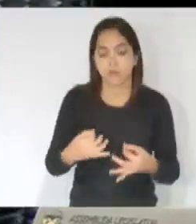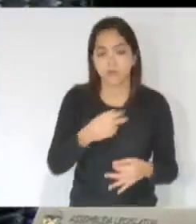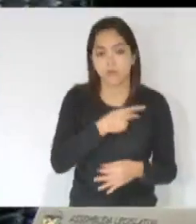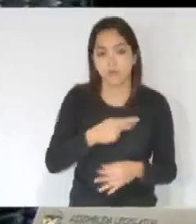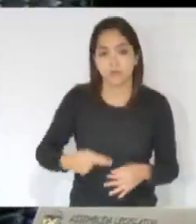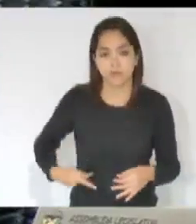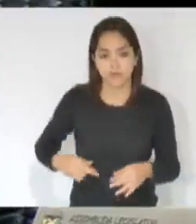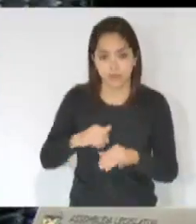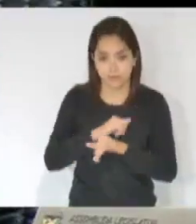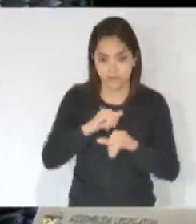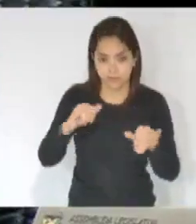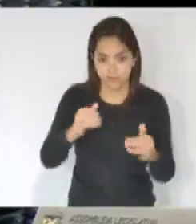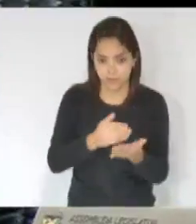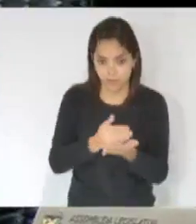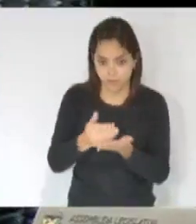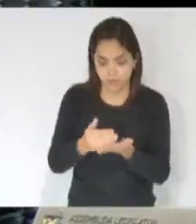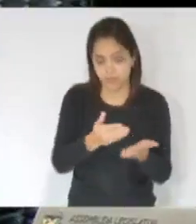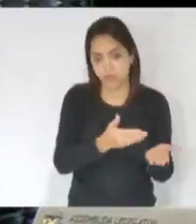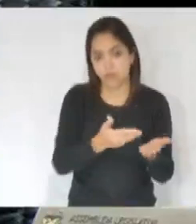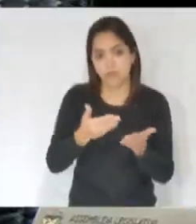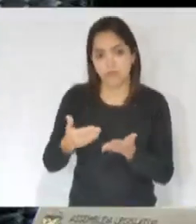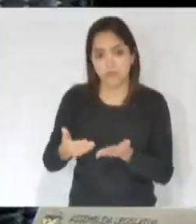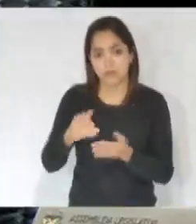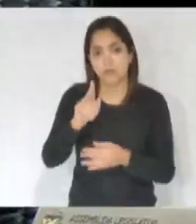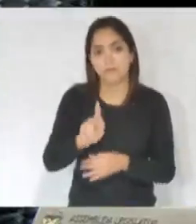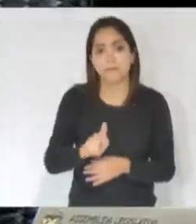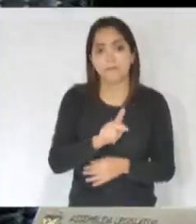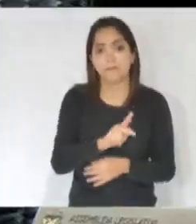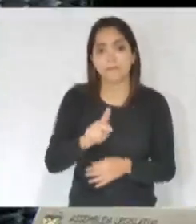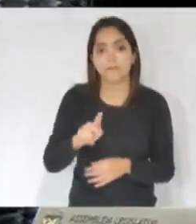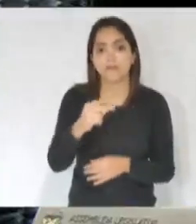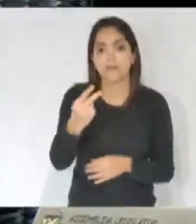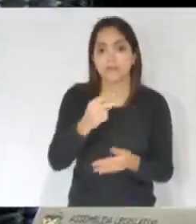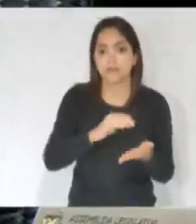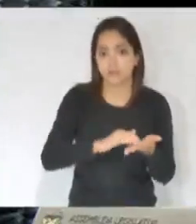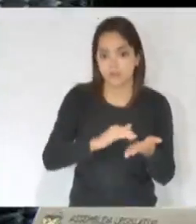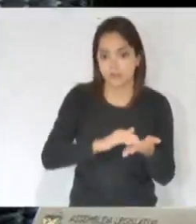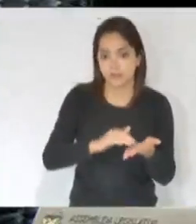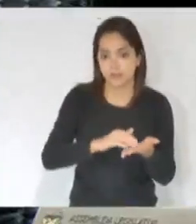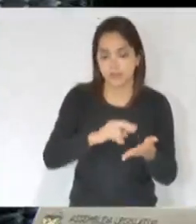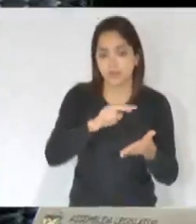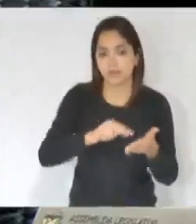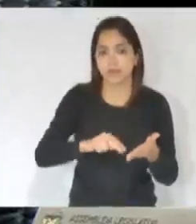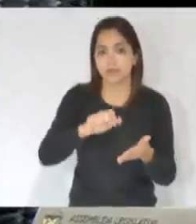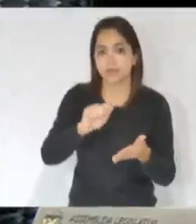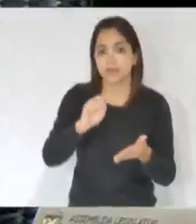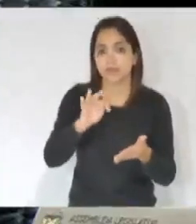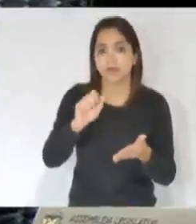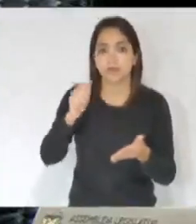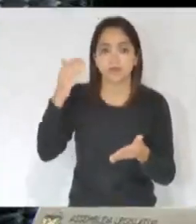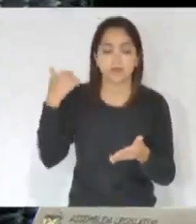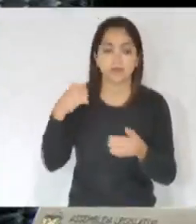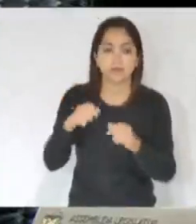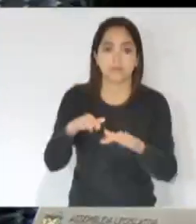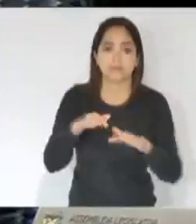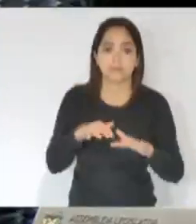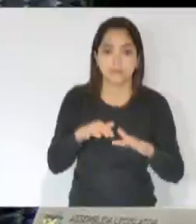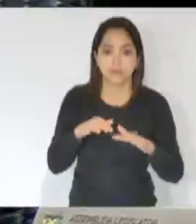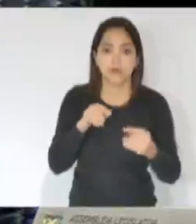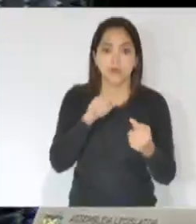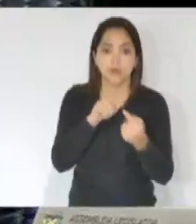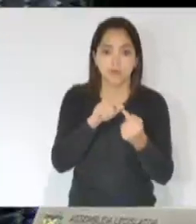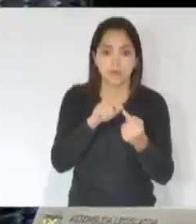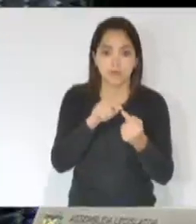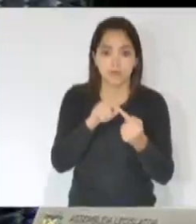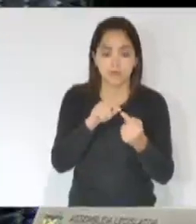presidente declarou abertos os trabalhos e convidou o senhor deputado padre Pedro Balduceira, segundo secretário, para proceder à leitura das atas sessões anteriores, que, em consonância com